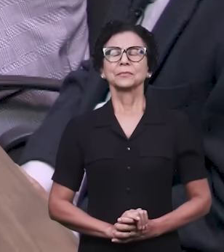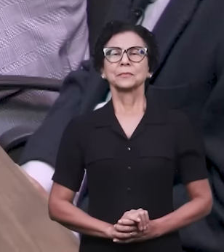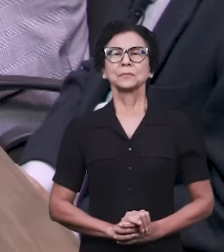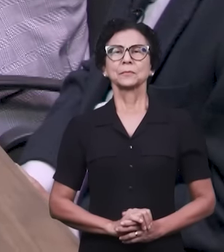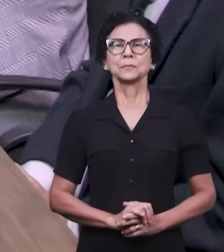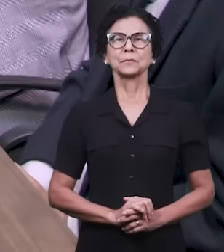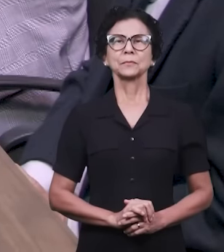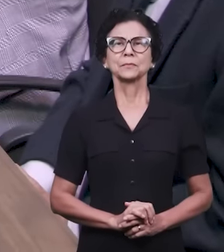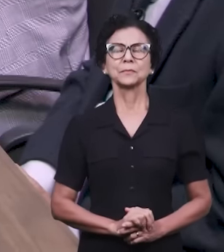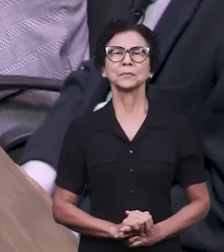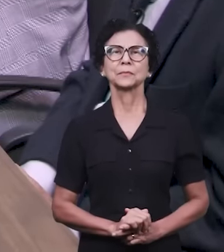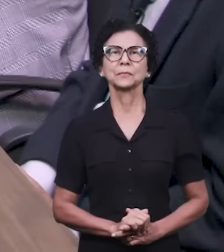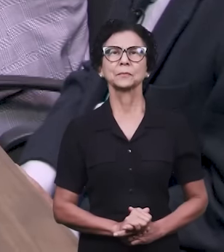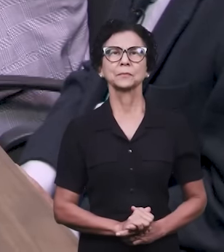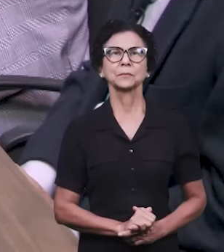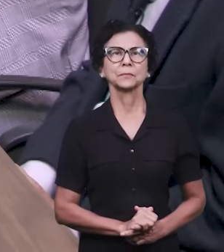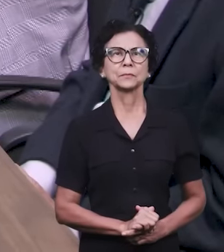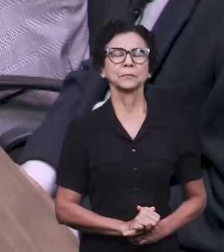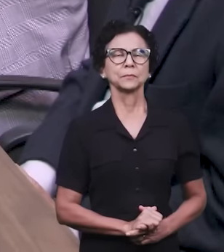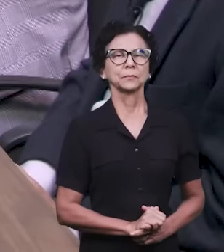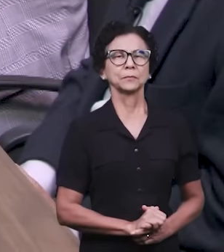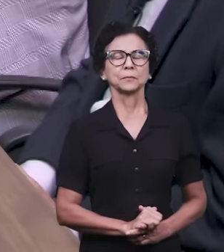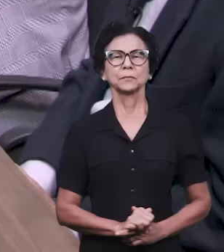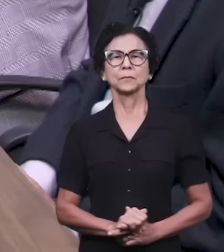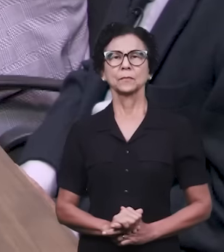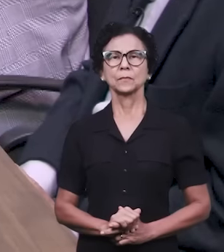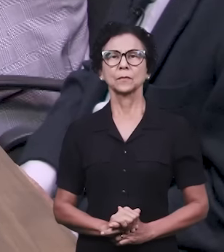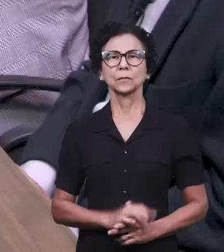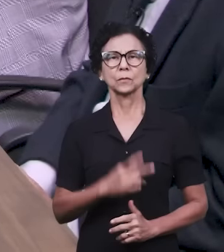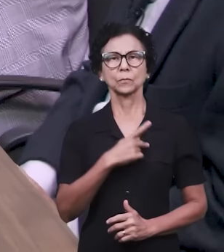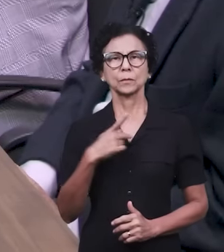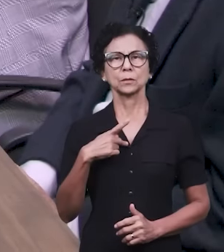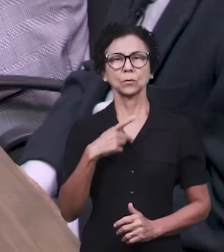Luiz, completar o que o Alexandre disse, porque nós temos